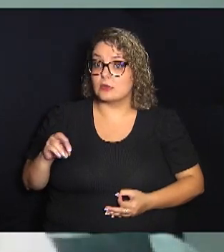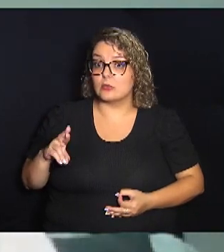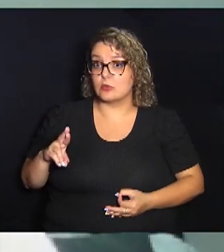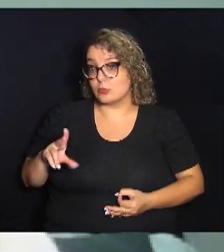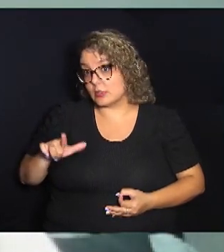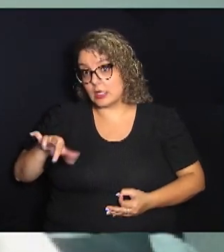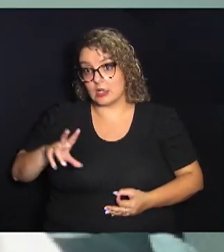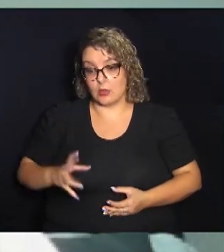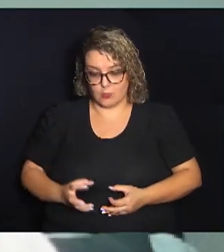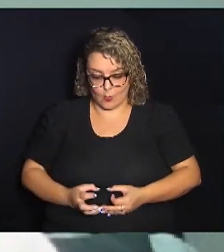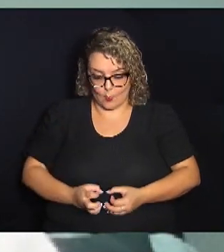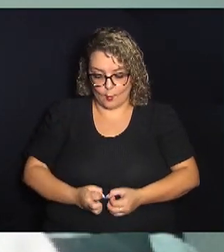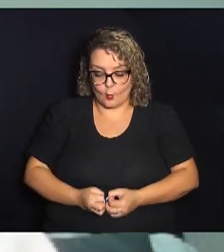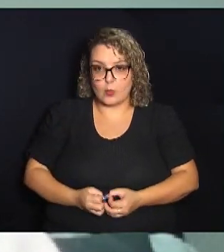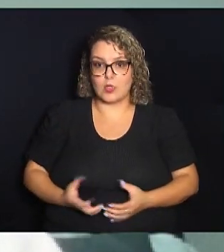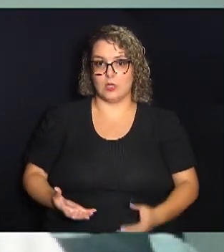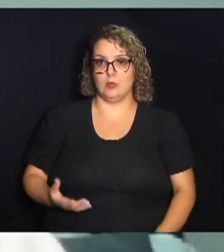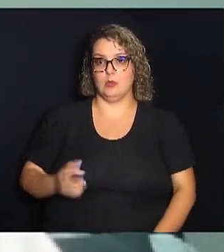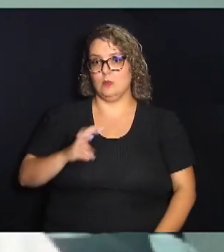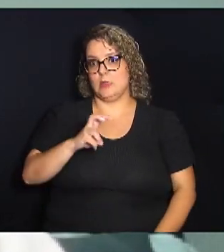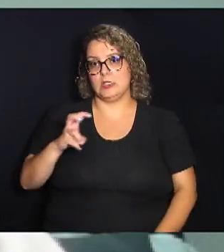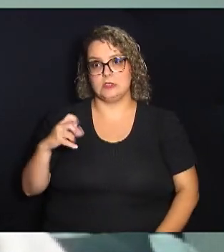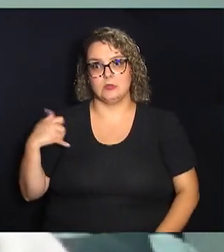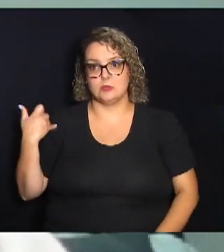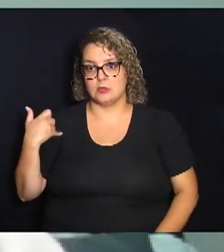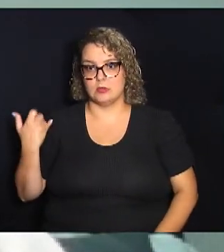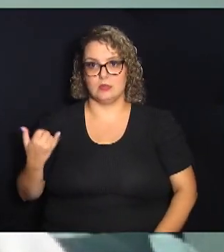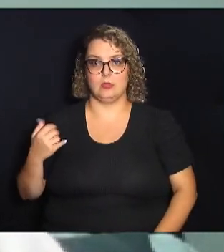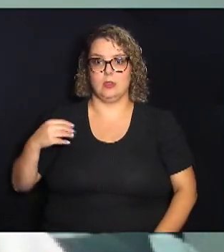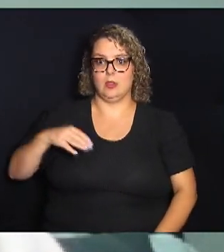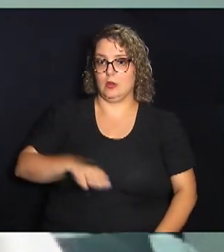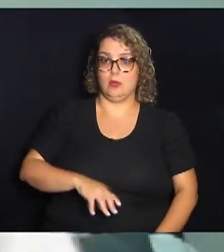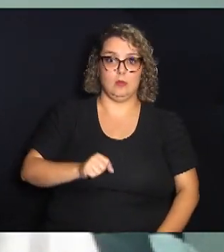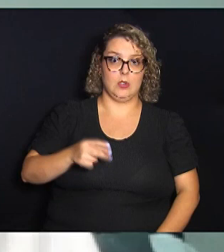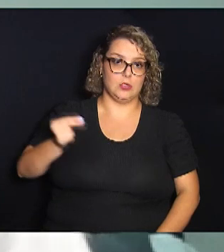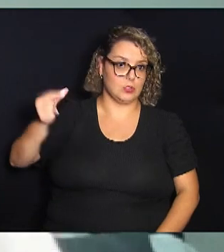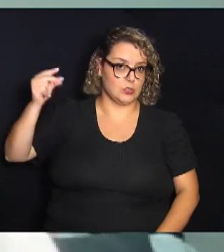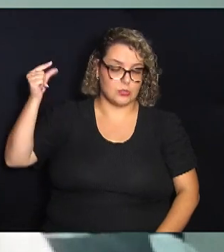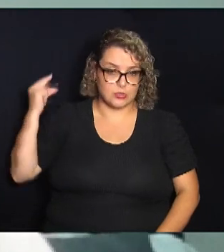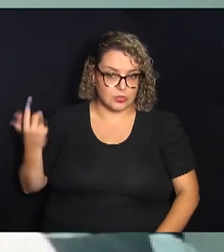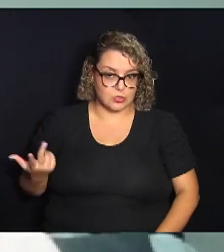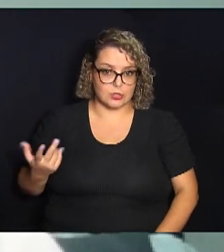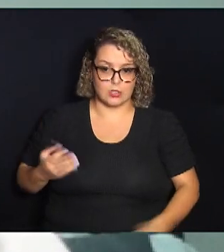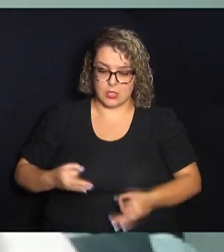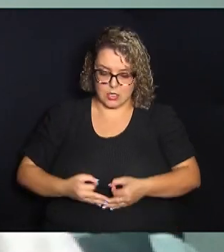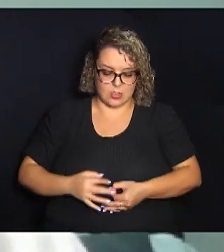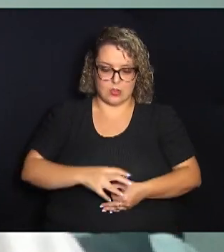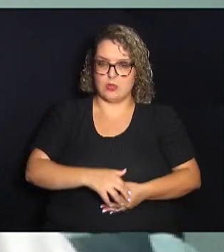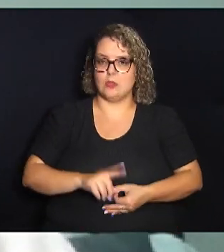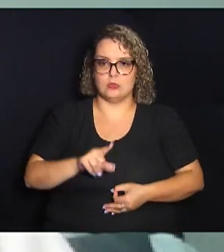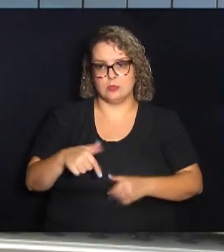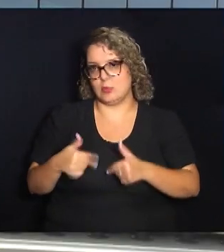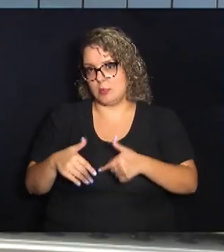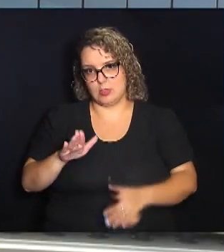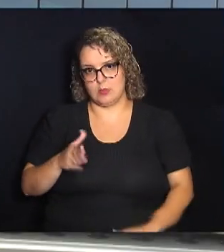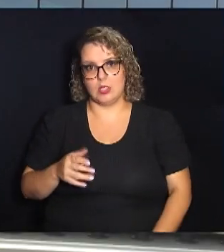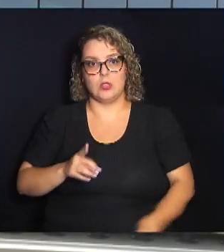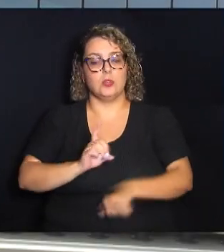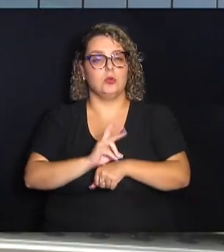que não ovula mais. Pega uma mulher de 55 anos, menopausada já há muito tempo, esse ovário não trabalha mais.